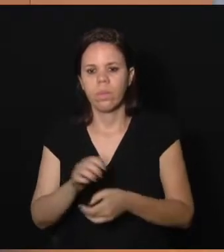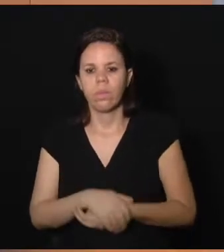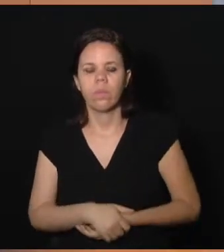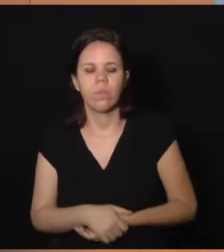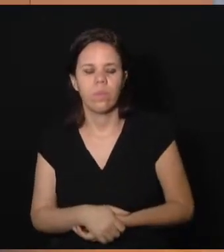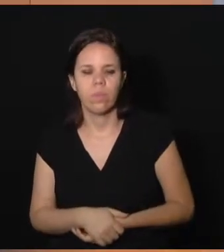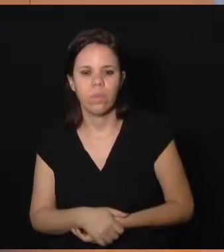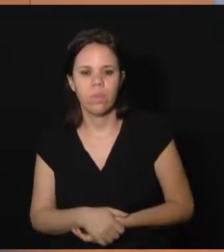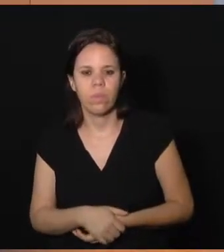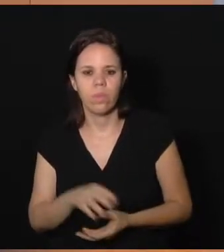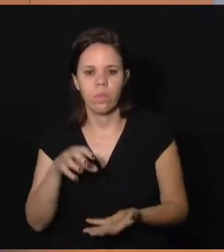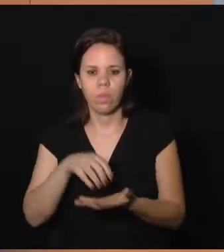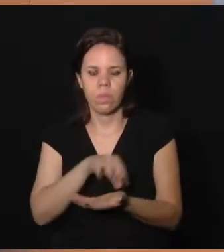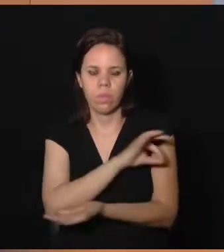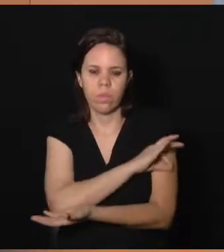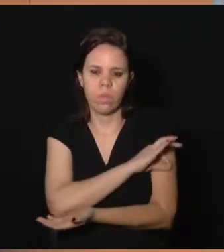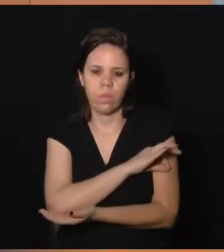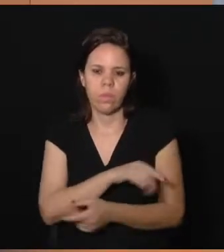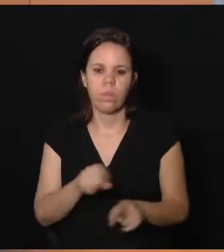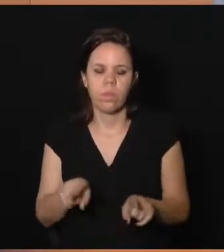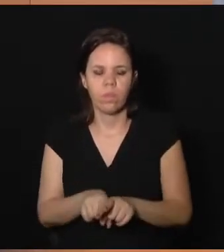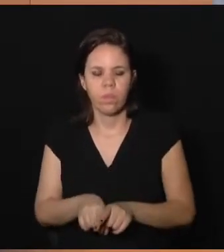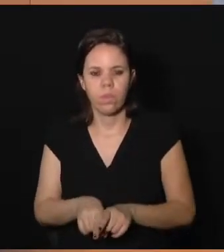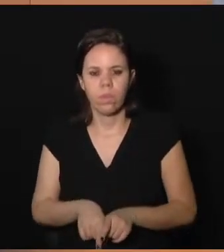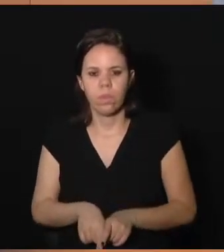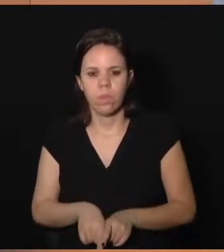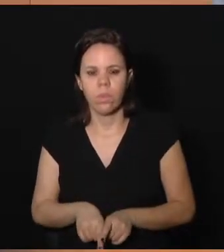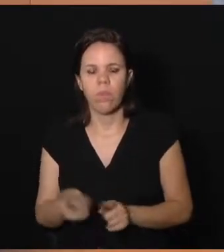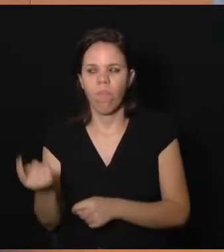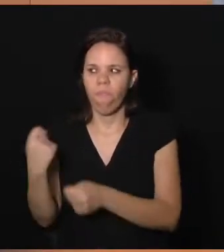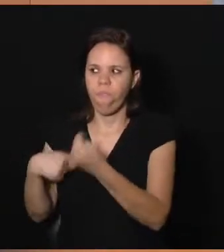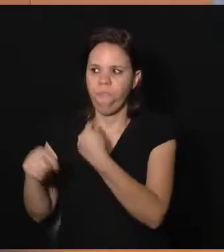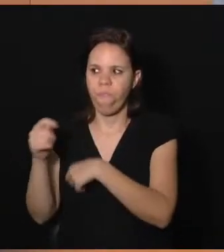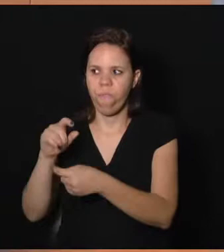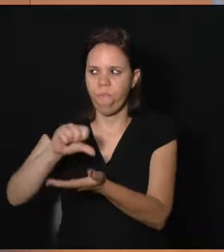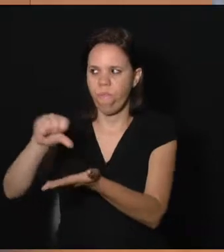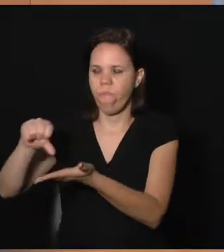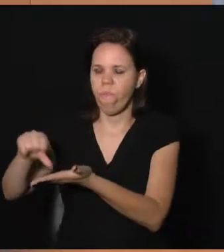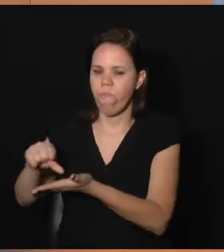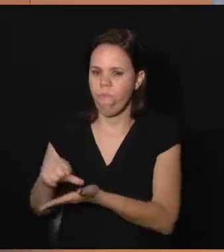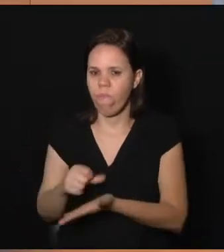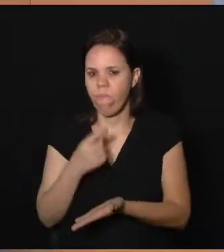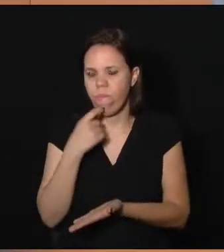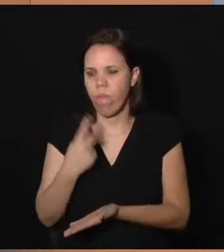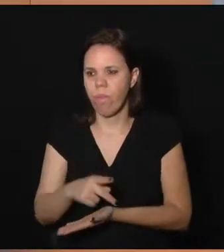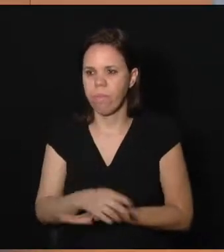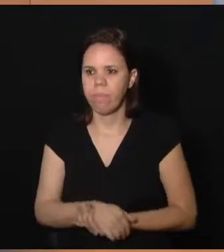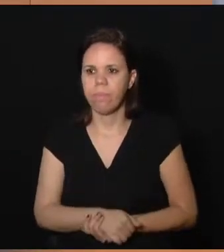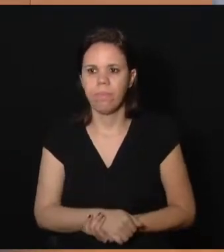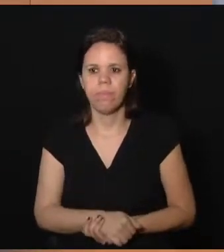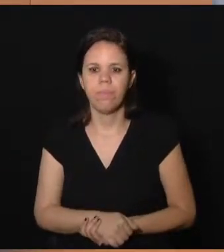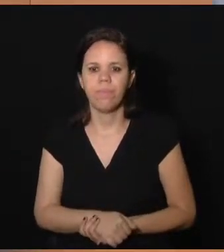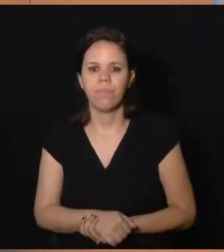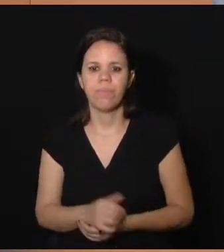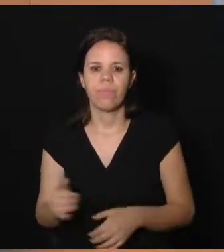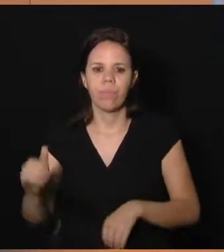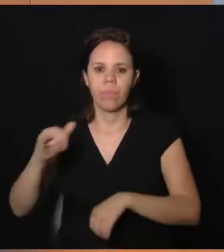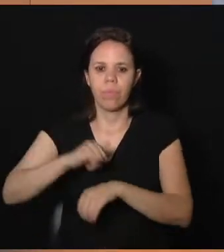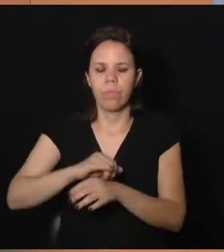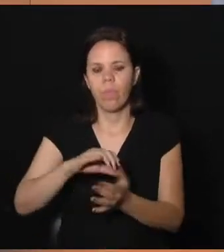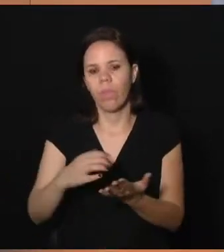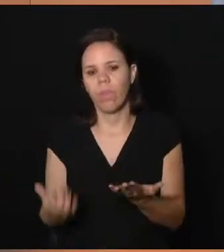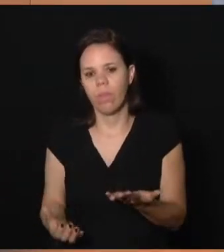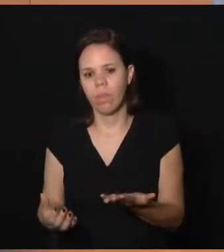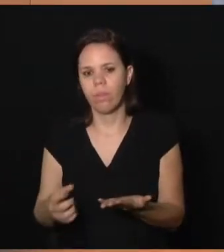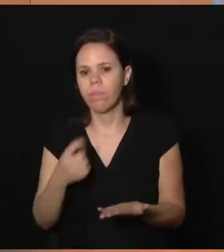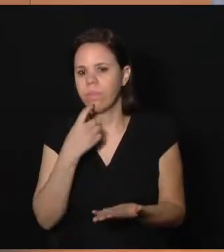a prefeitura, mas fundamentalmente a economia da nossa região, né? O aeroporto de Viracopos está